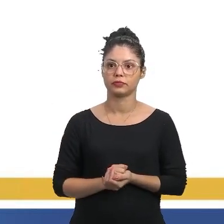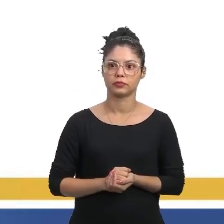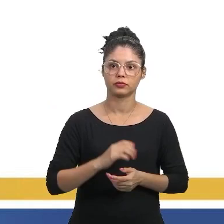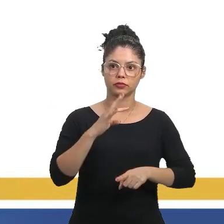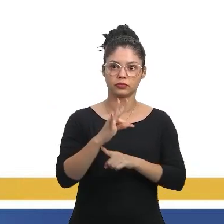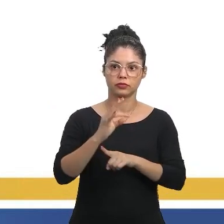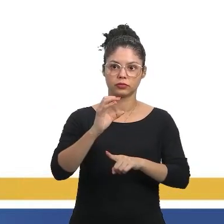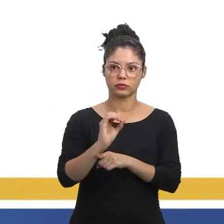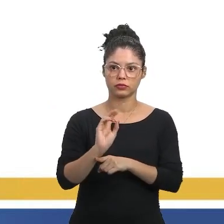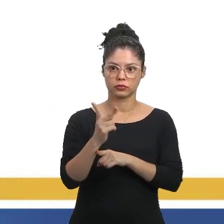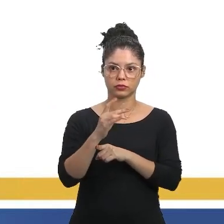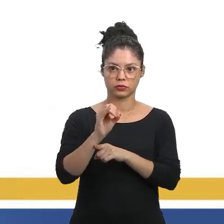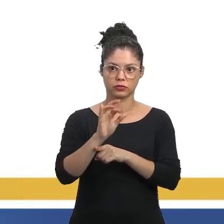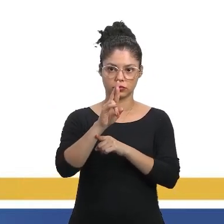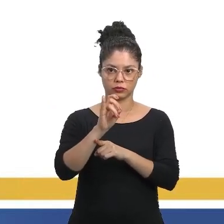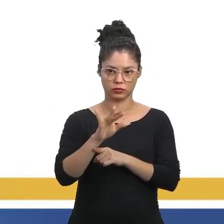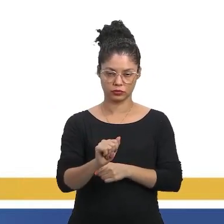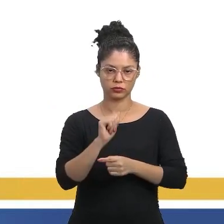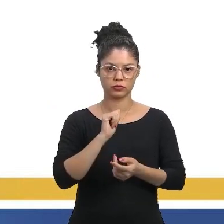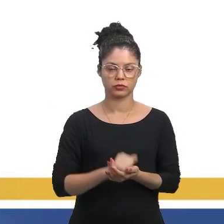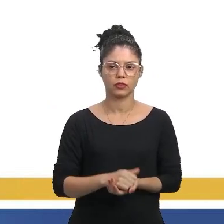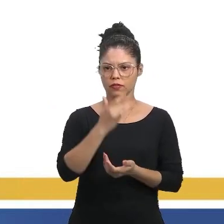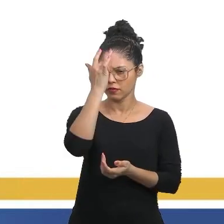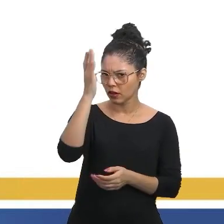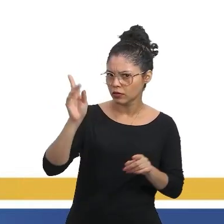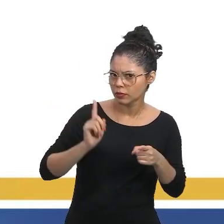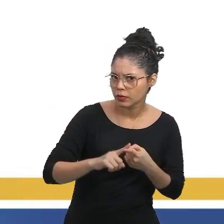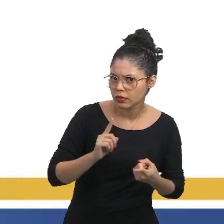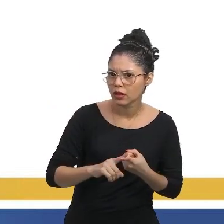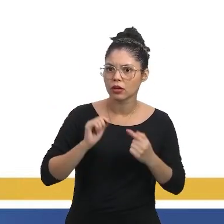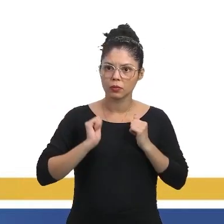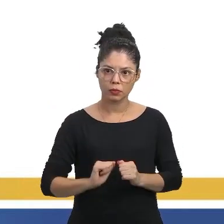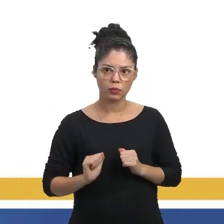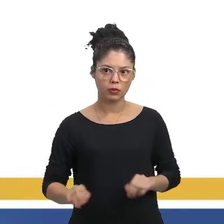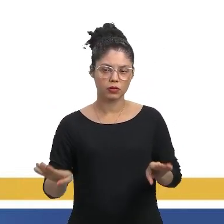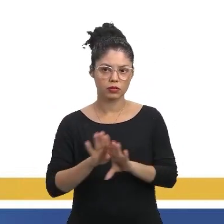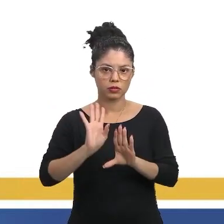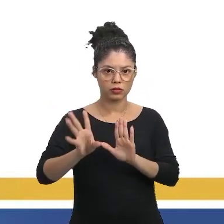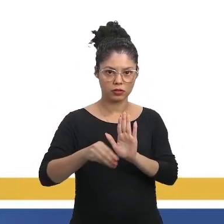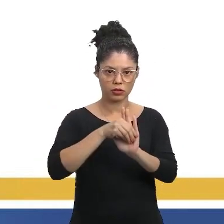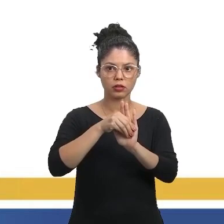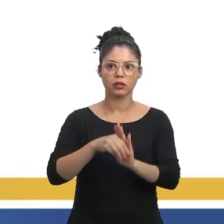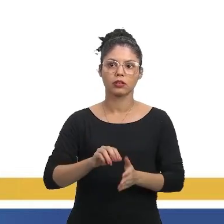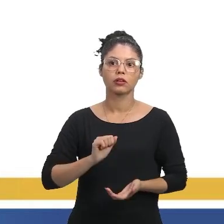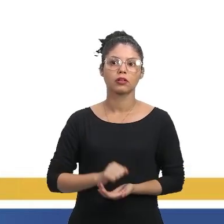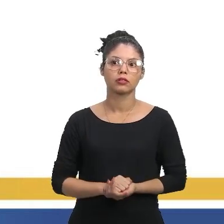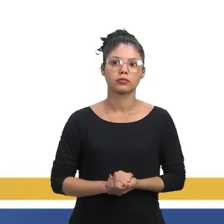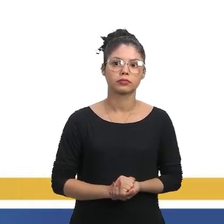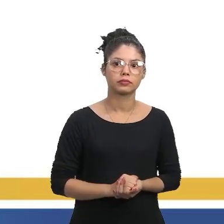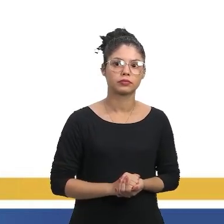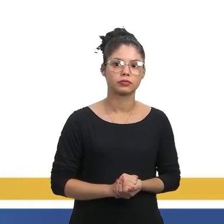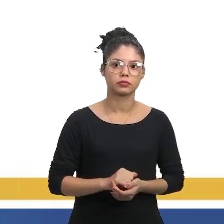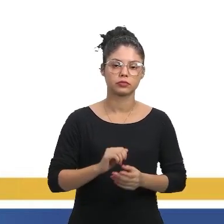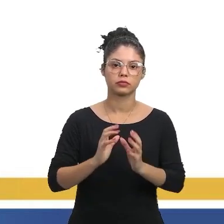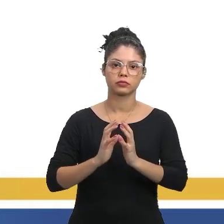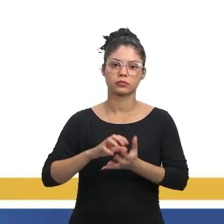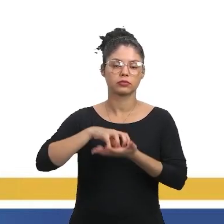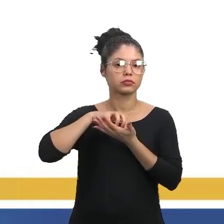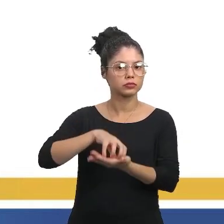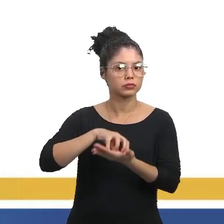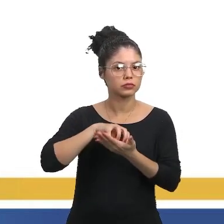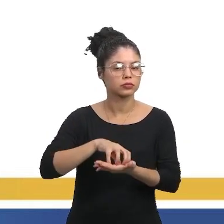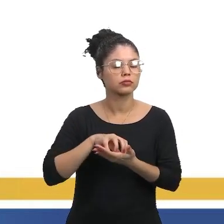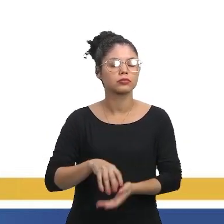modelo de Thomson. O de Thomson ele é bem fácil porque a gente pode atribuir ele ao pudim de passas, né? Ele